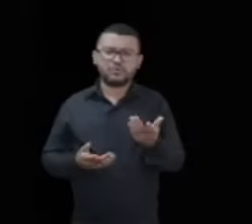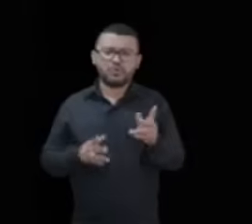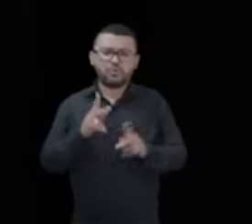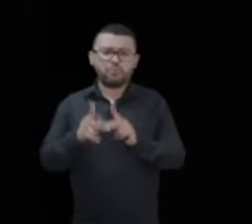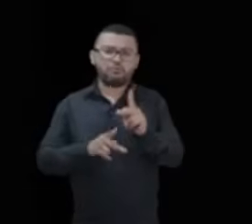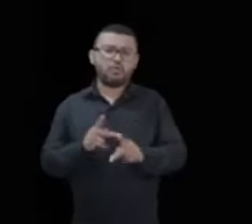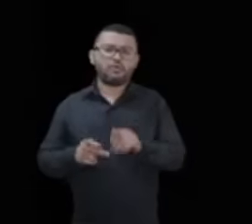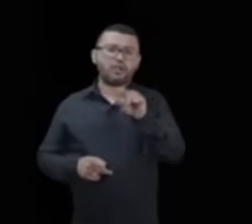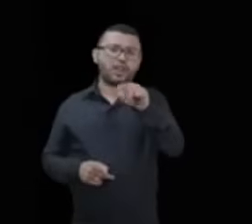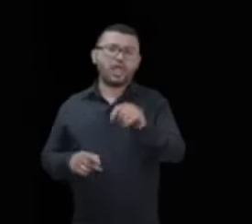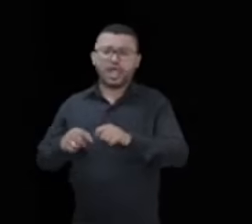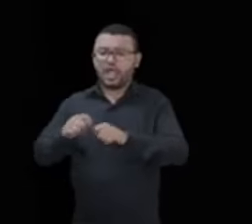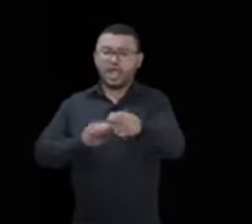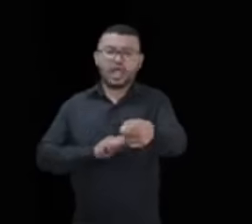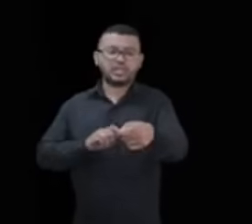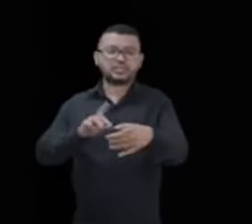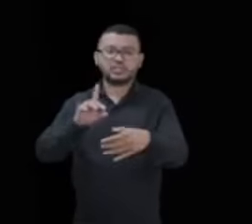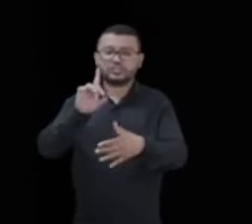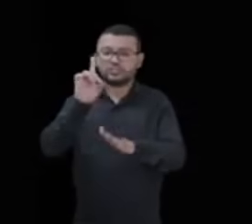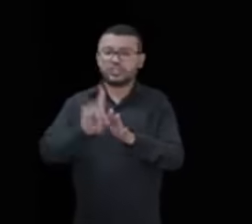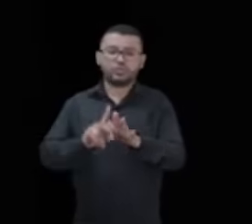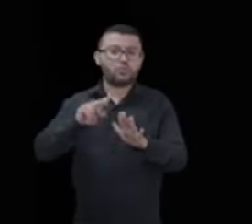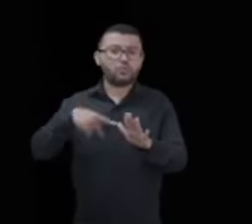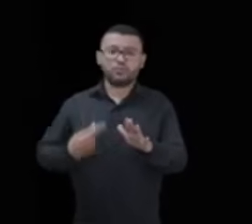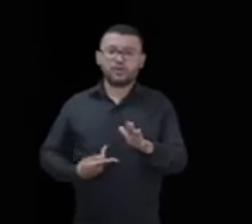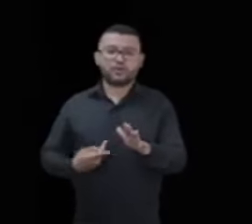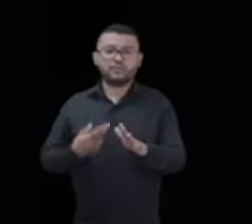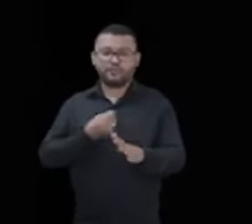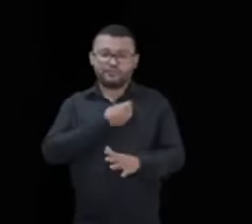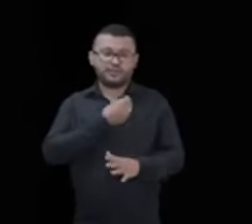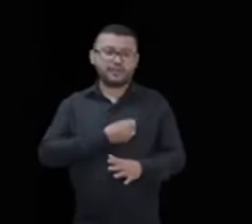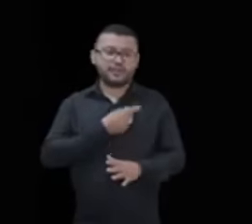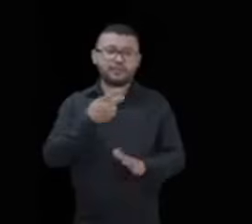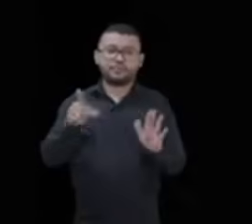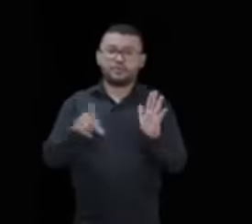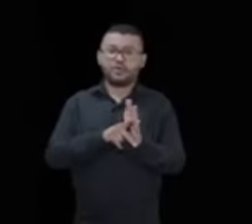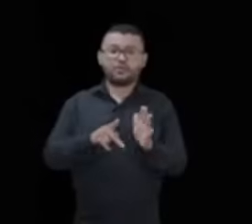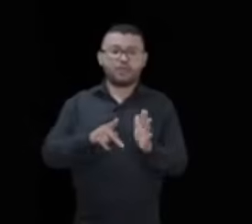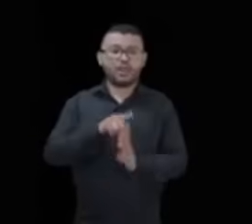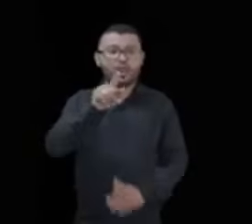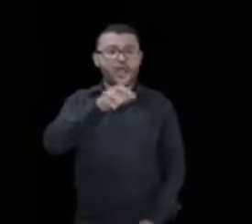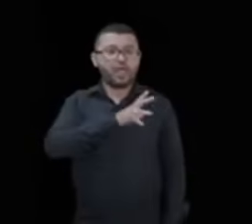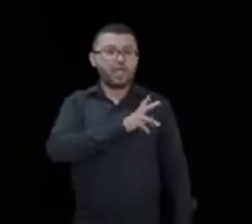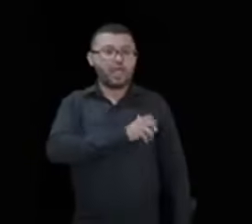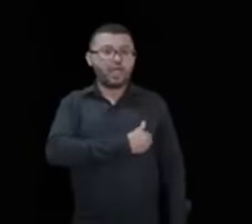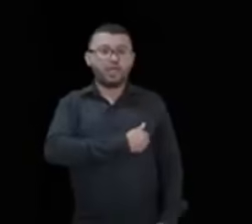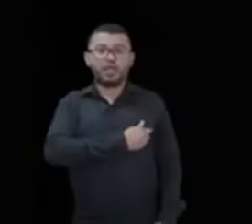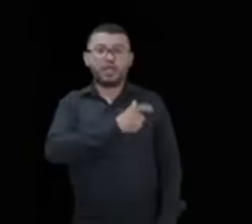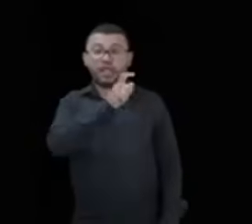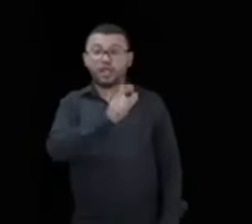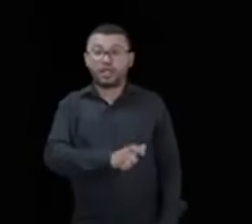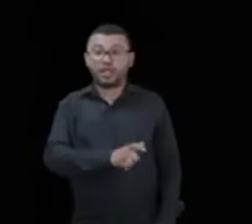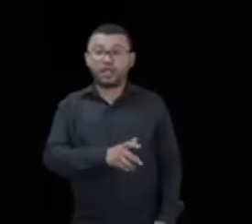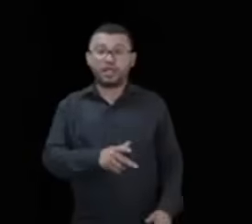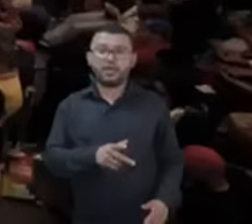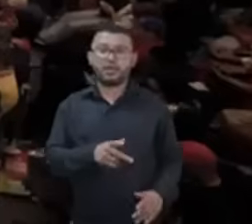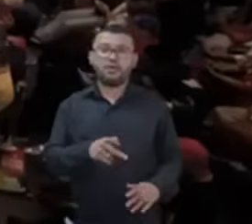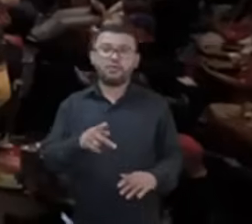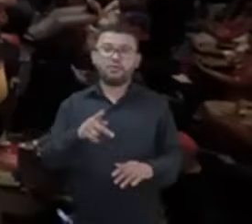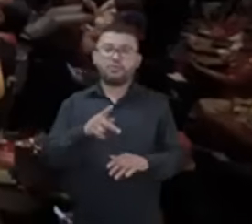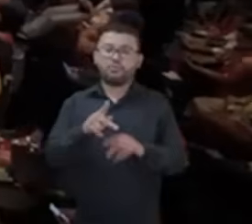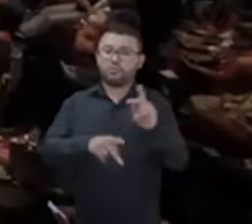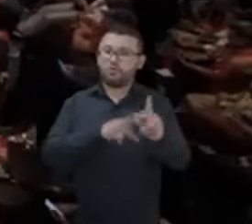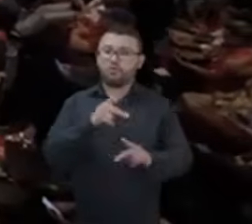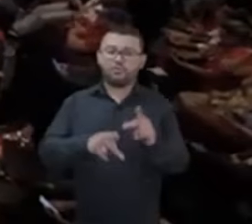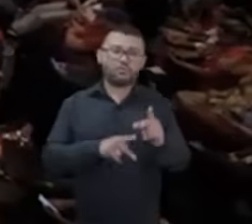judeu rasgue a Declaração dos Direitos Humanos convivendo com a situação da Palestina. O povo judeu tem que ser maior que